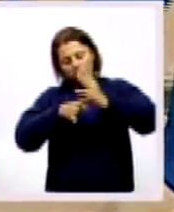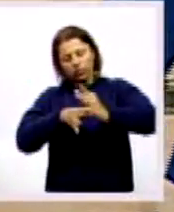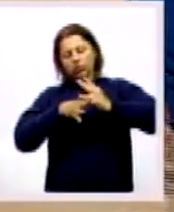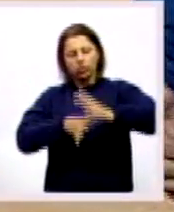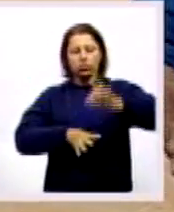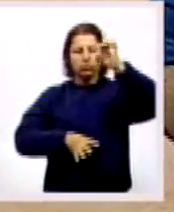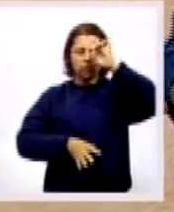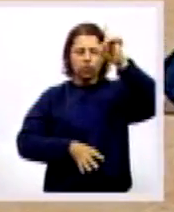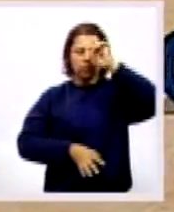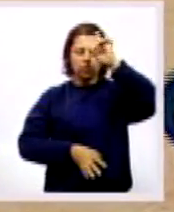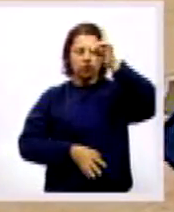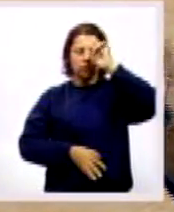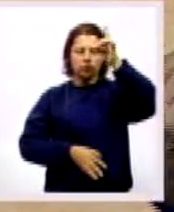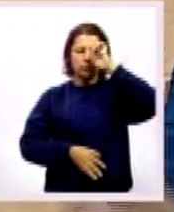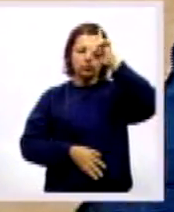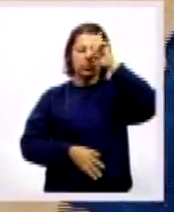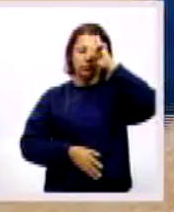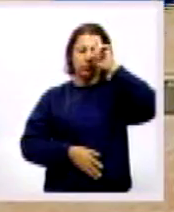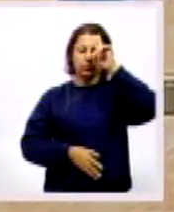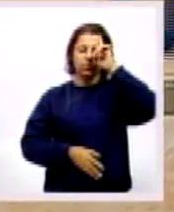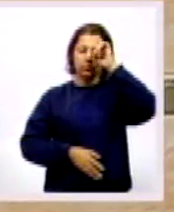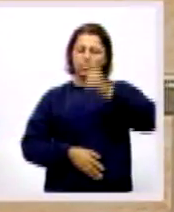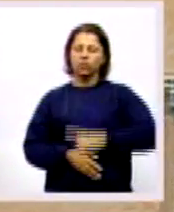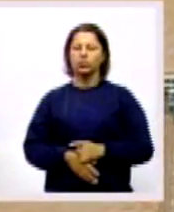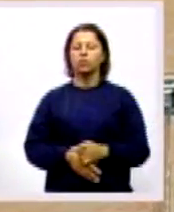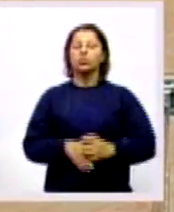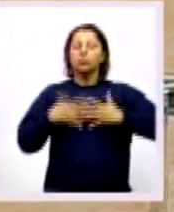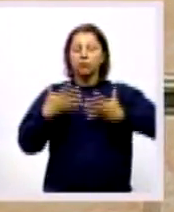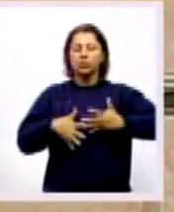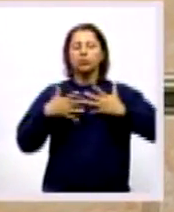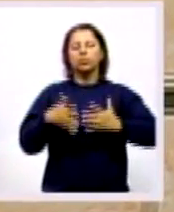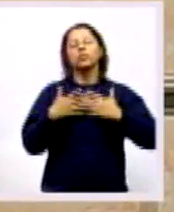seus desafios e colocar um temperozinho em tudo isso que você é.